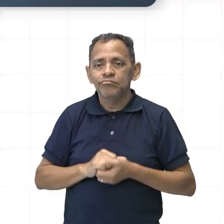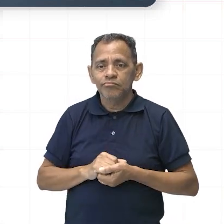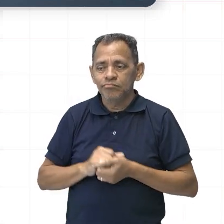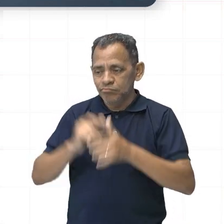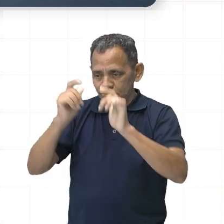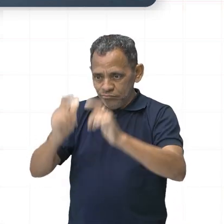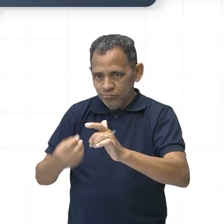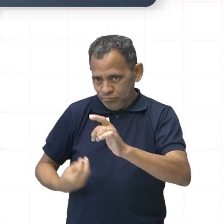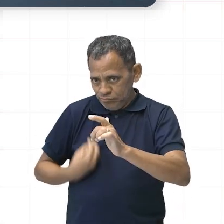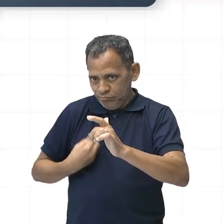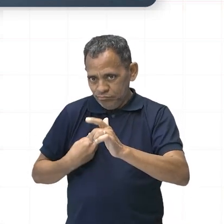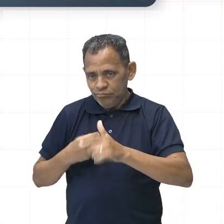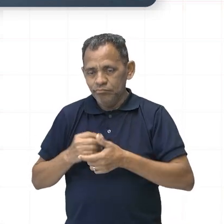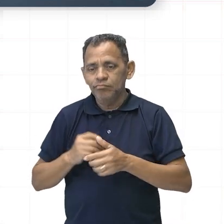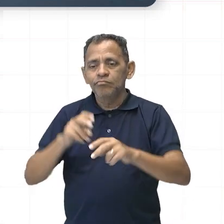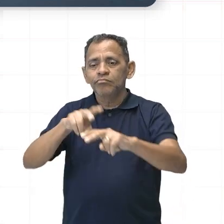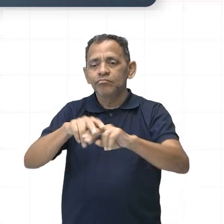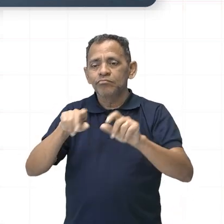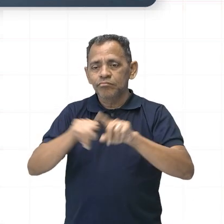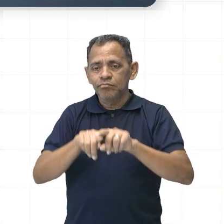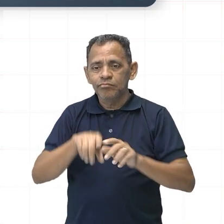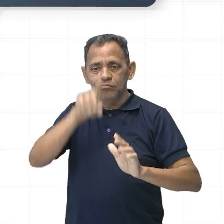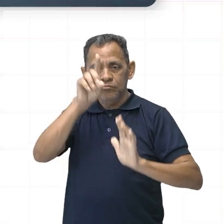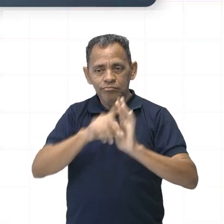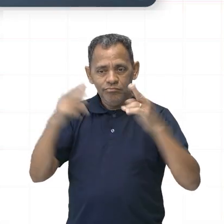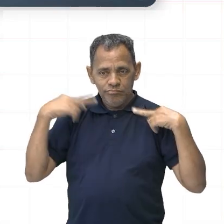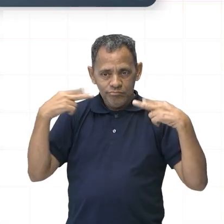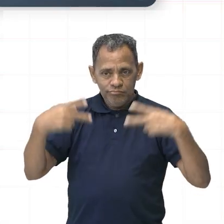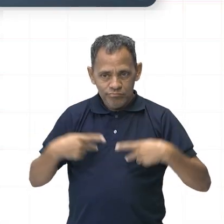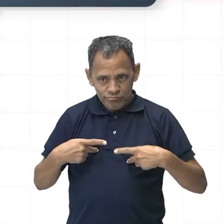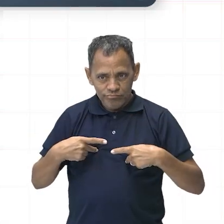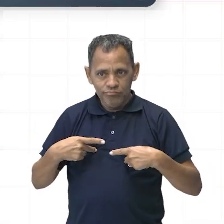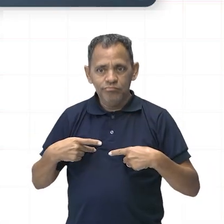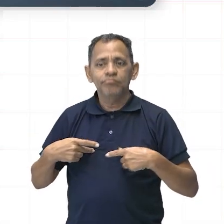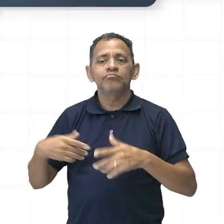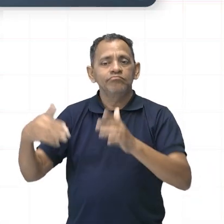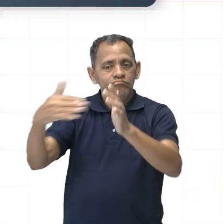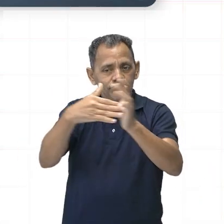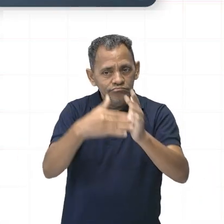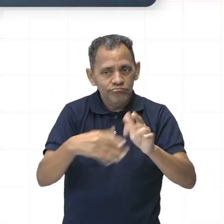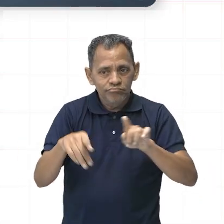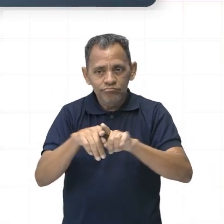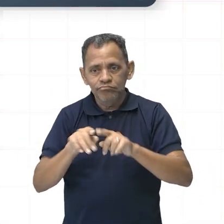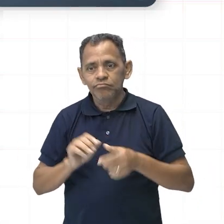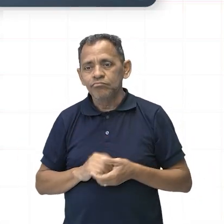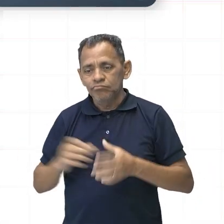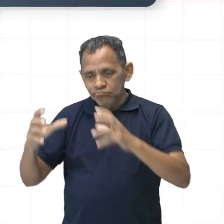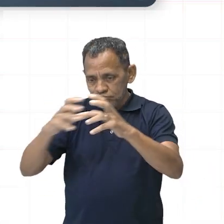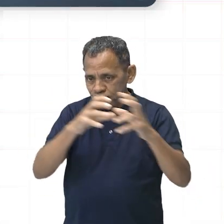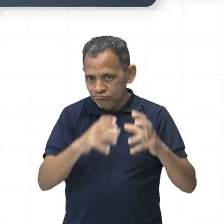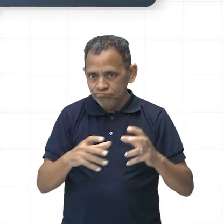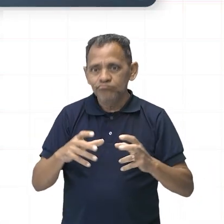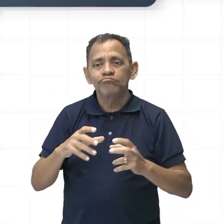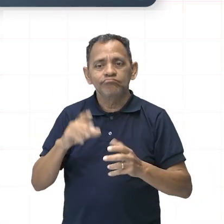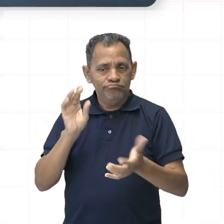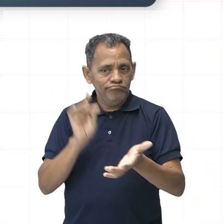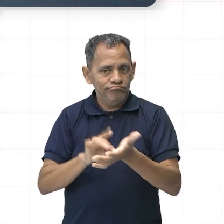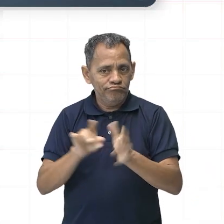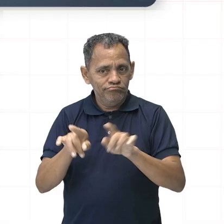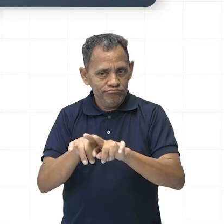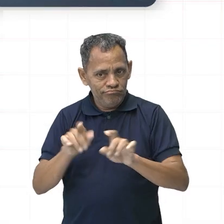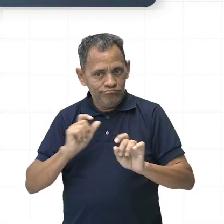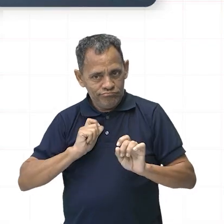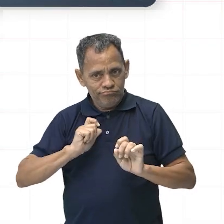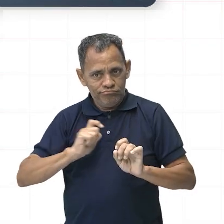dos direitos humanos, assim como em meio a conflitos armados que infelizmente acabam surgindo, tá bom?